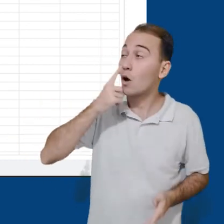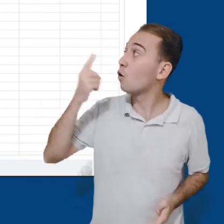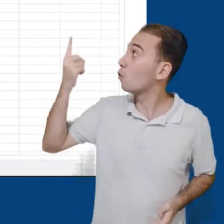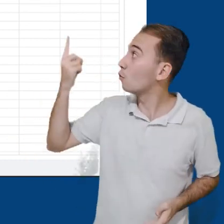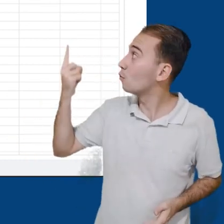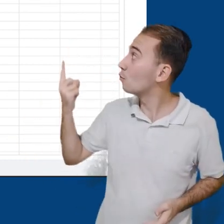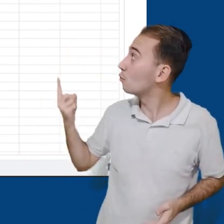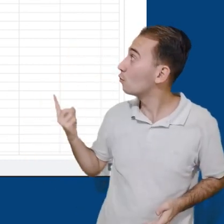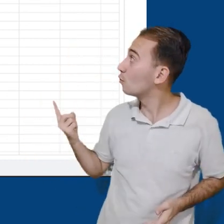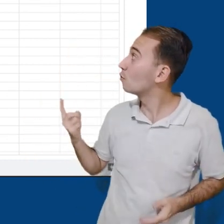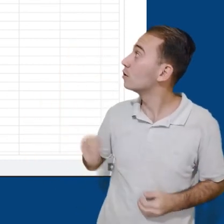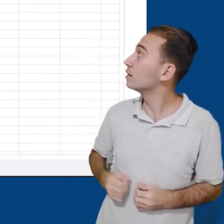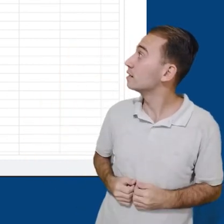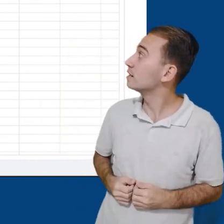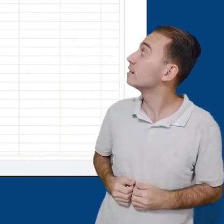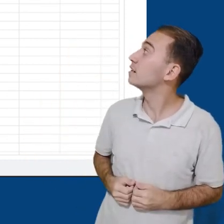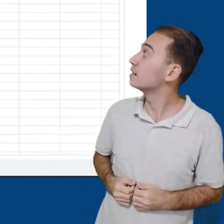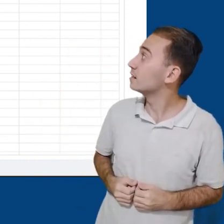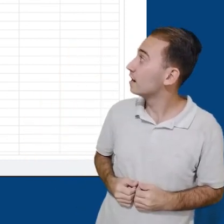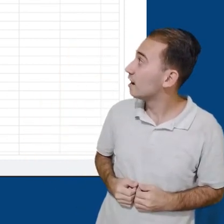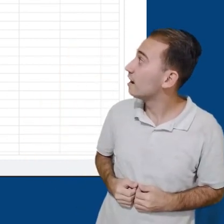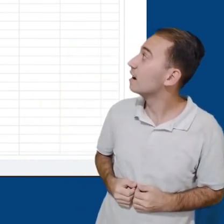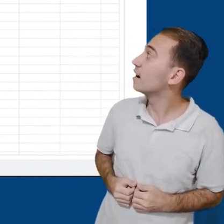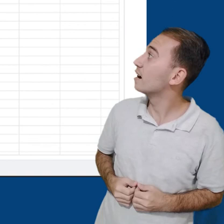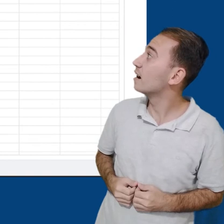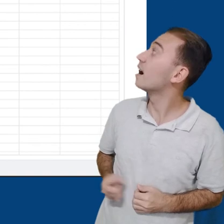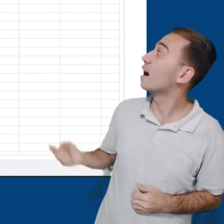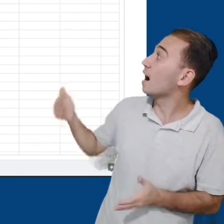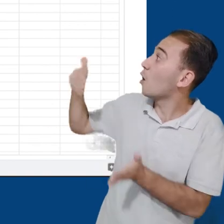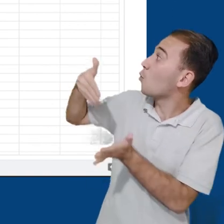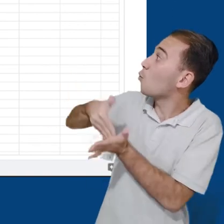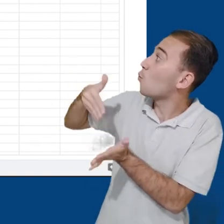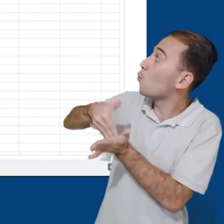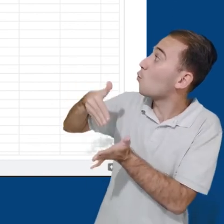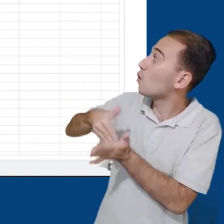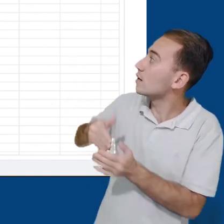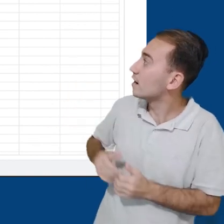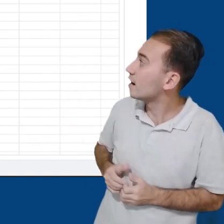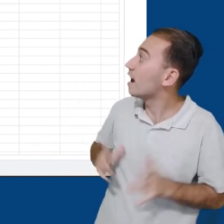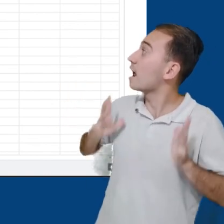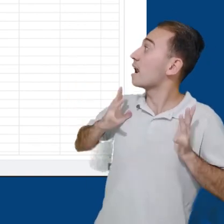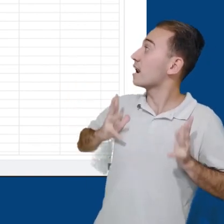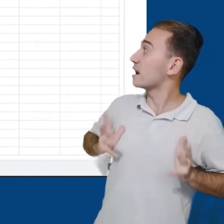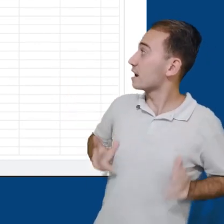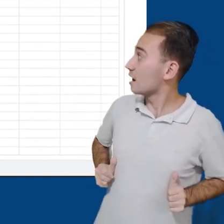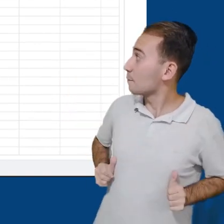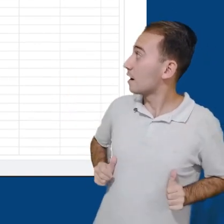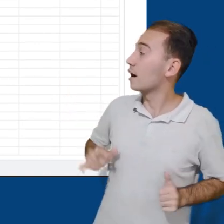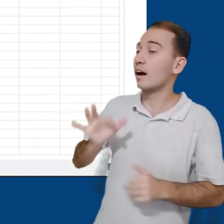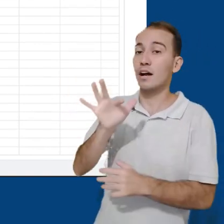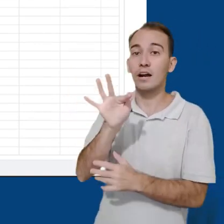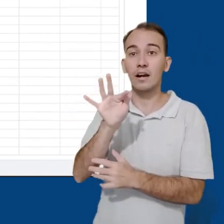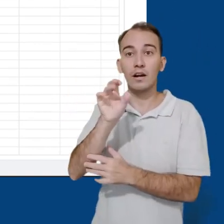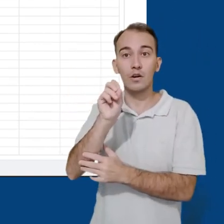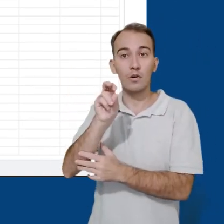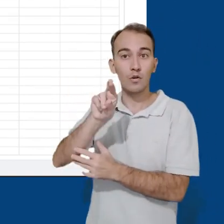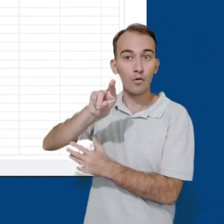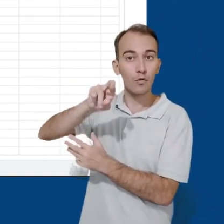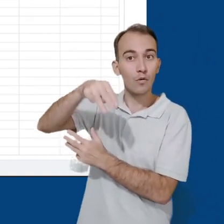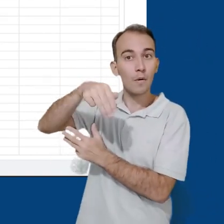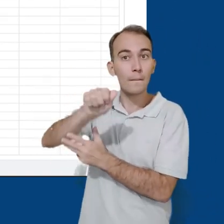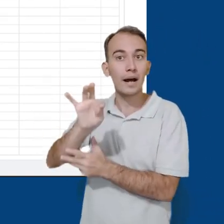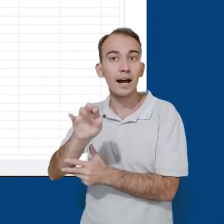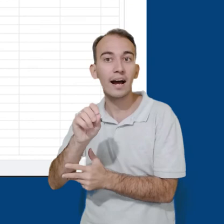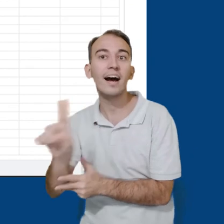selecionamos a célula que queremos limpar vamos em formatar no menu superior e selecionamos a última opção limpar